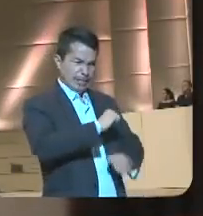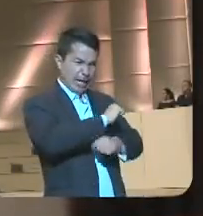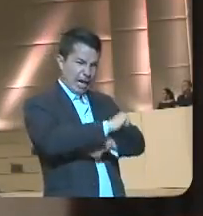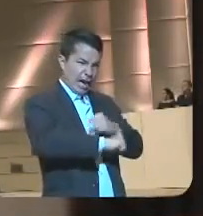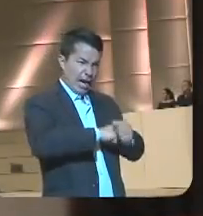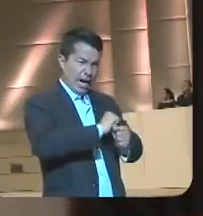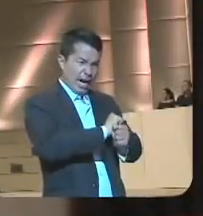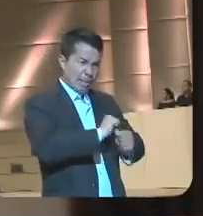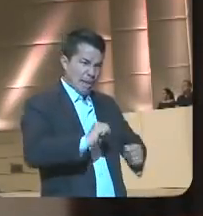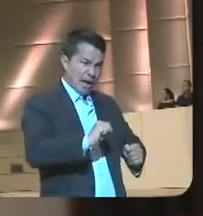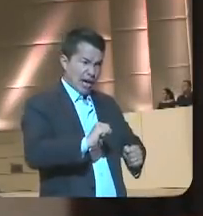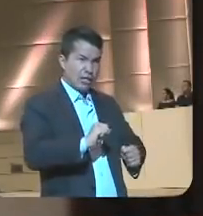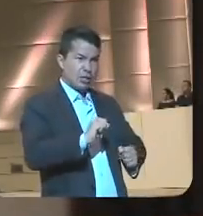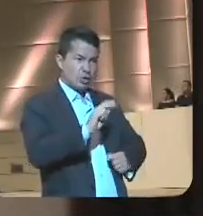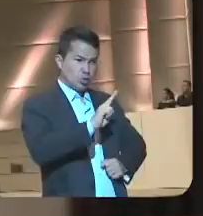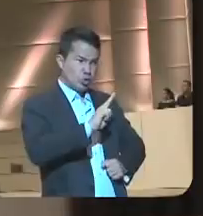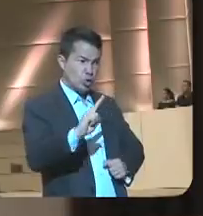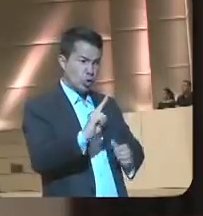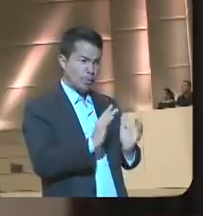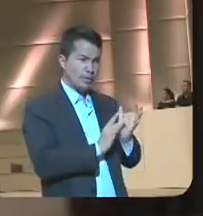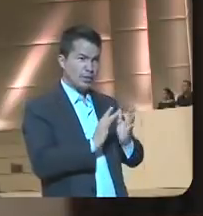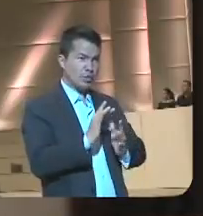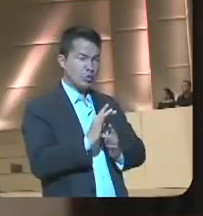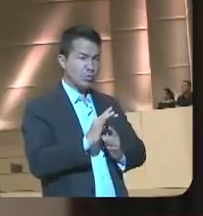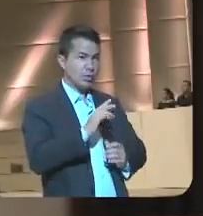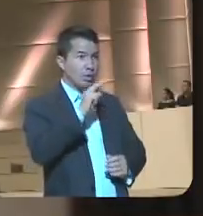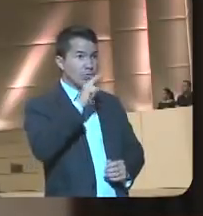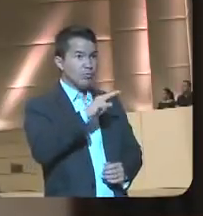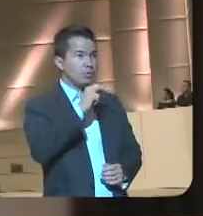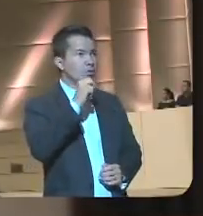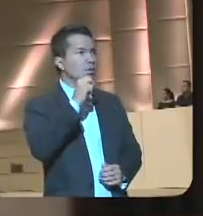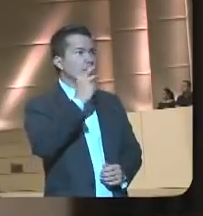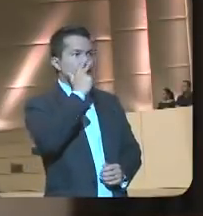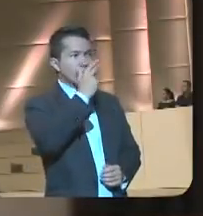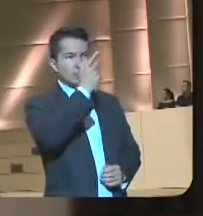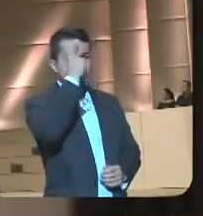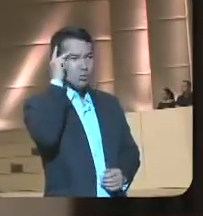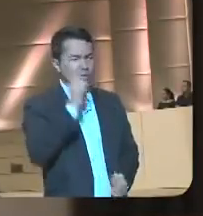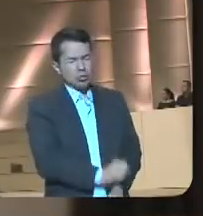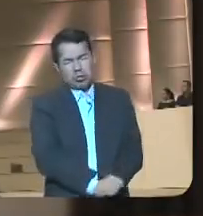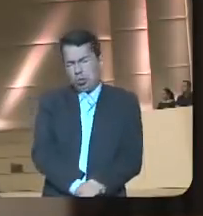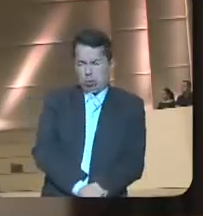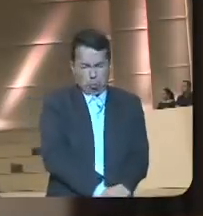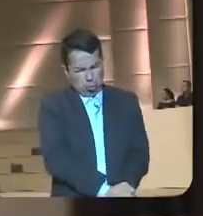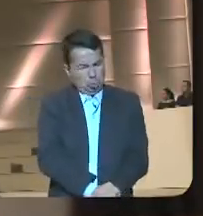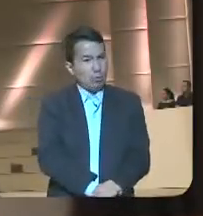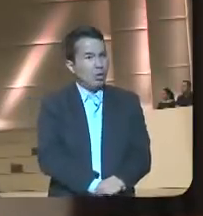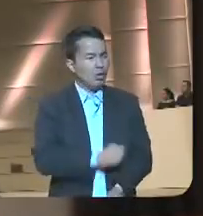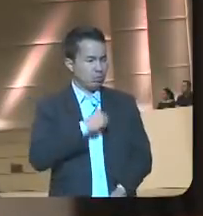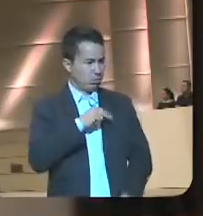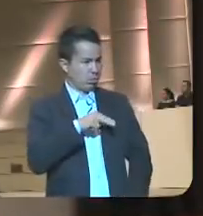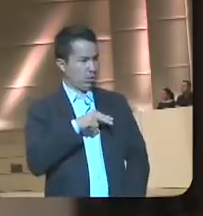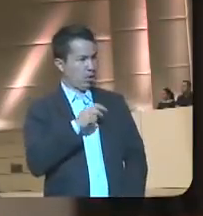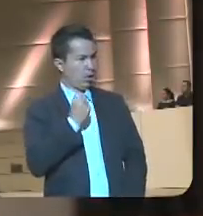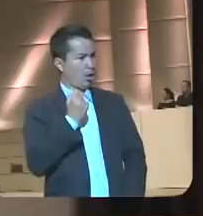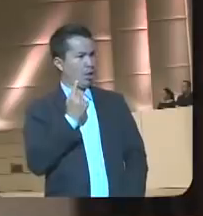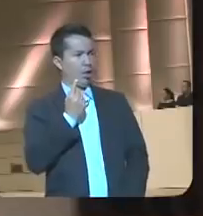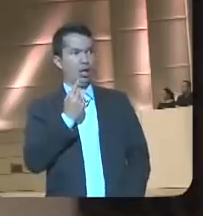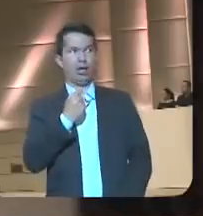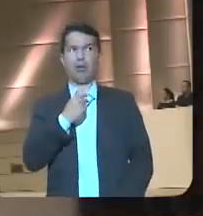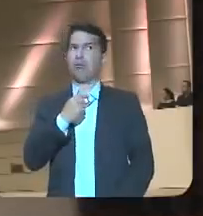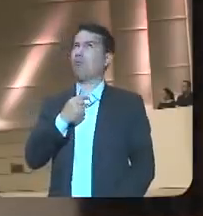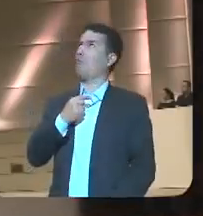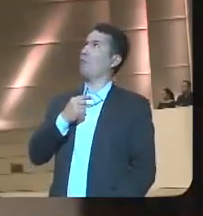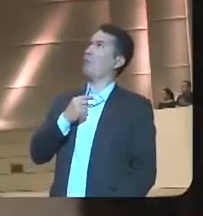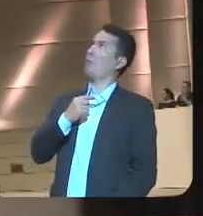não machucar se aquela pessoa e eu vi aquela pessoa tentando se soltar e não conseguir soltar disse assim quem sou eu